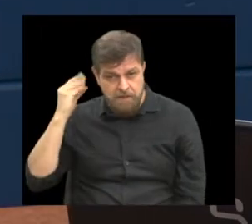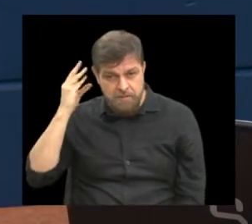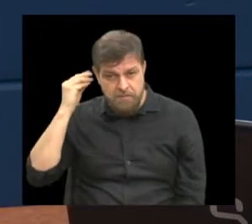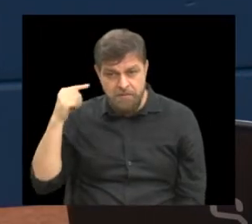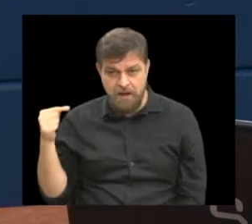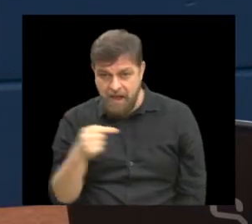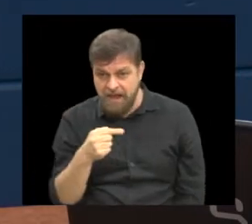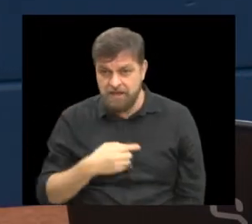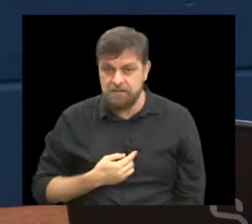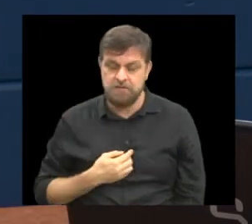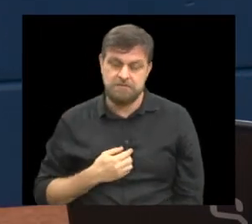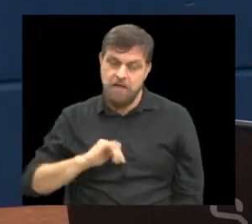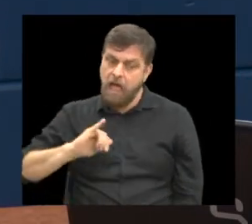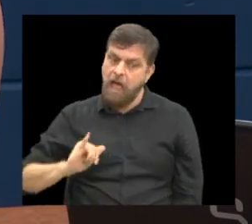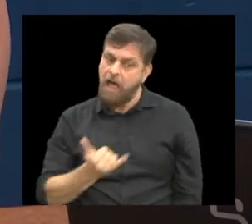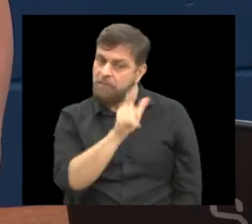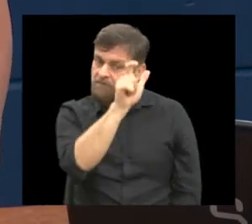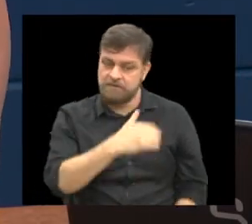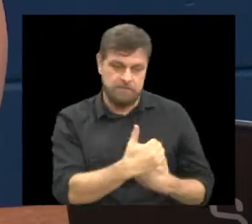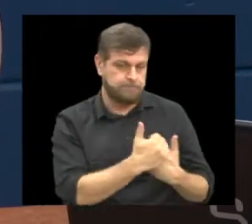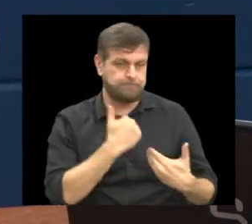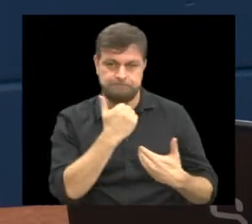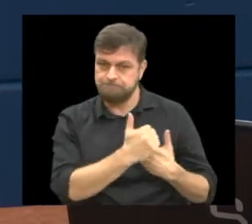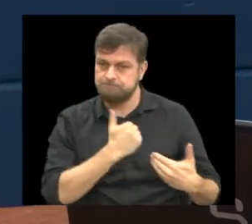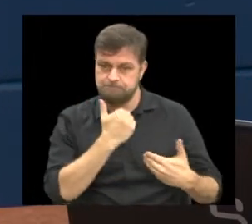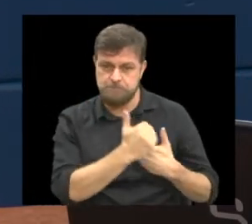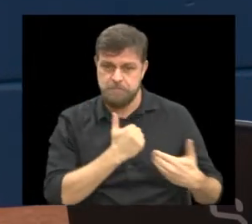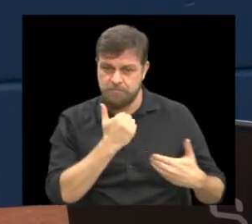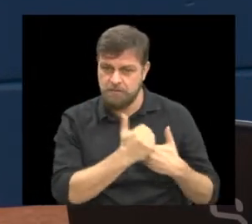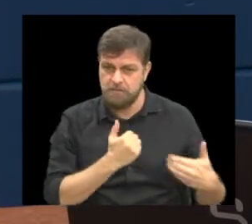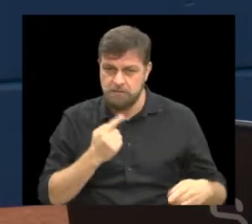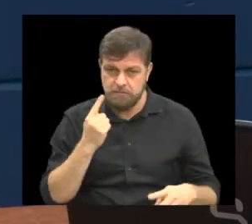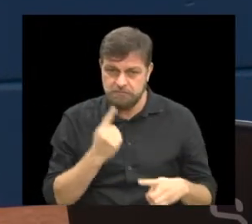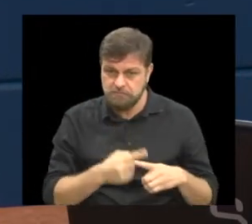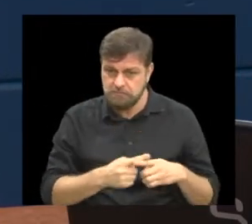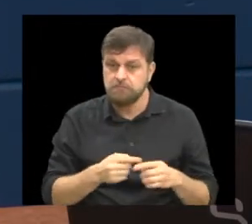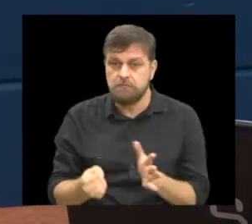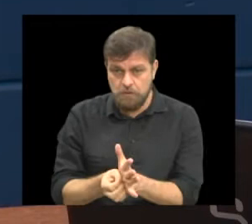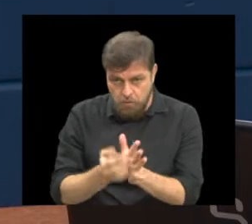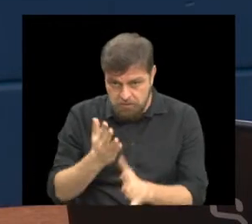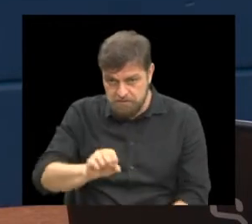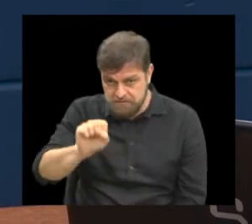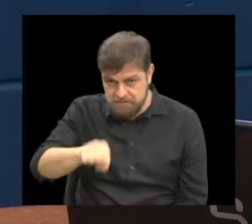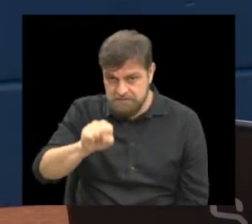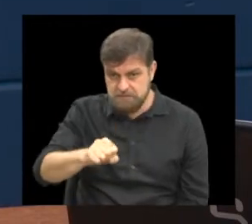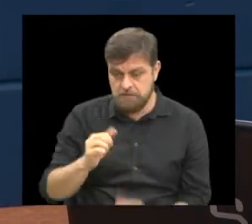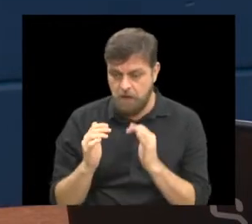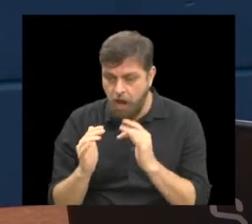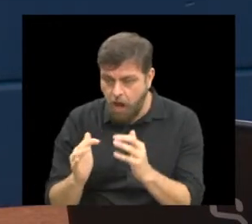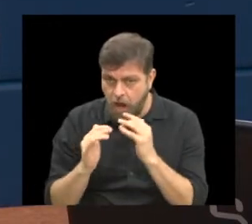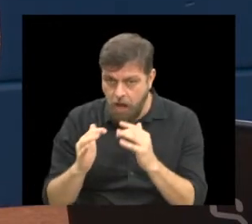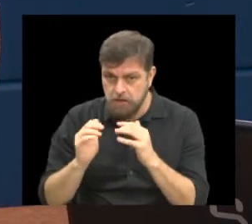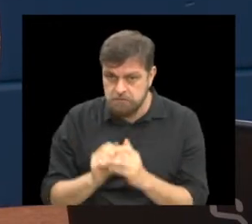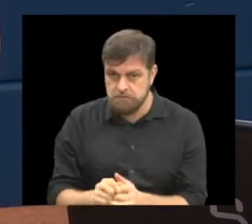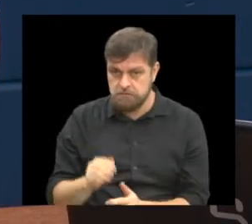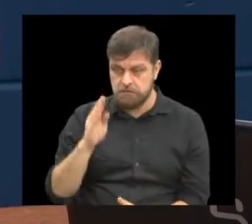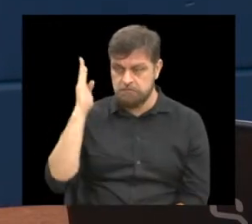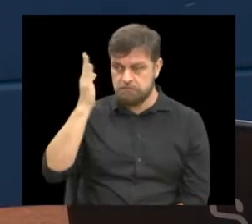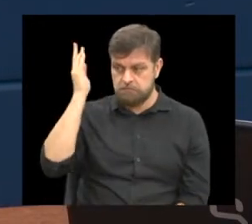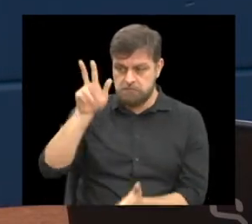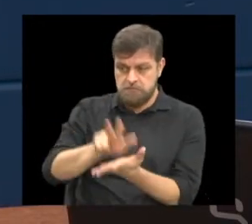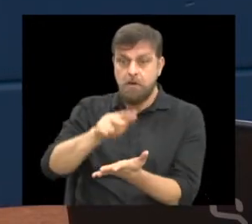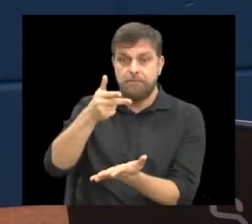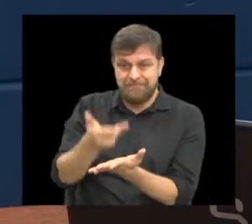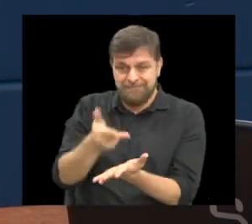vai ser ouro para a gente, para orientar um pouquinho, porque é muito comum o autismo associado à epilepsia,